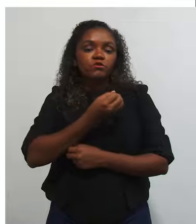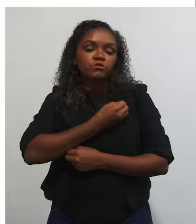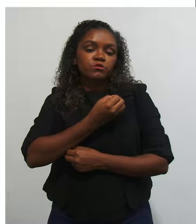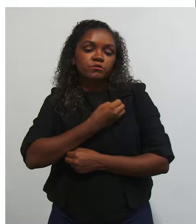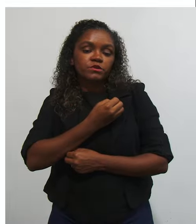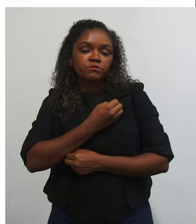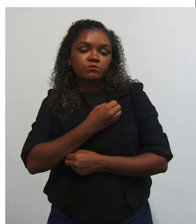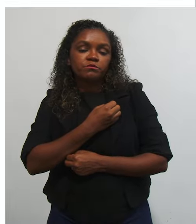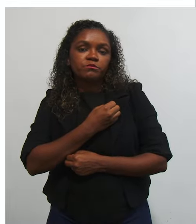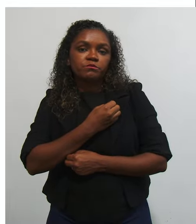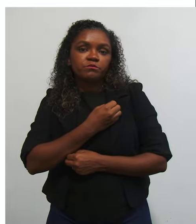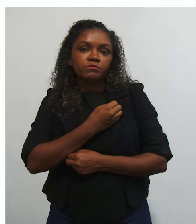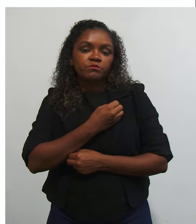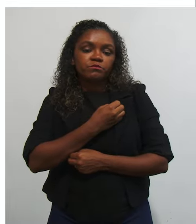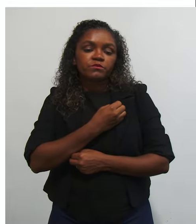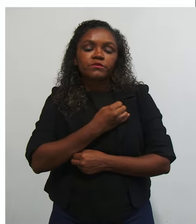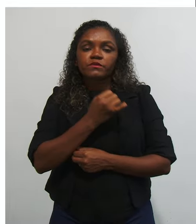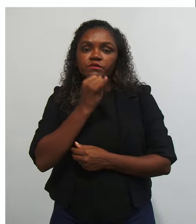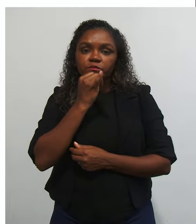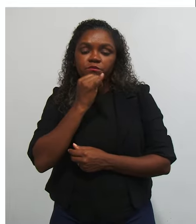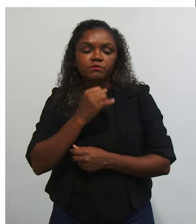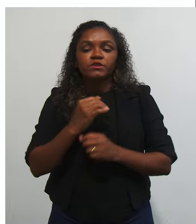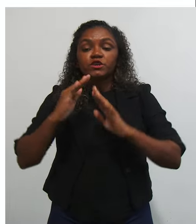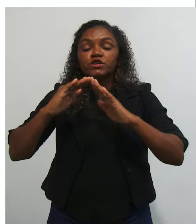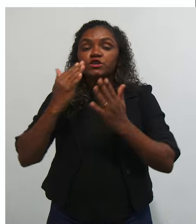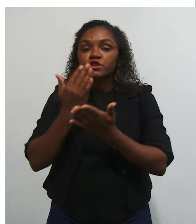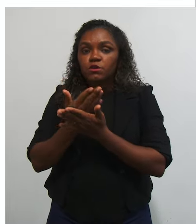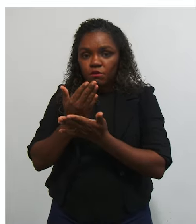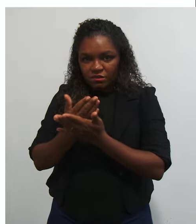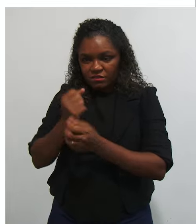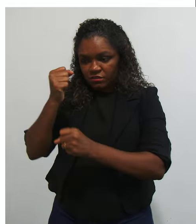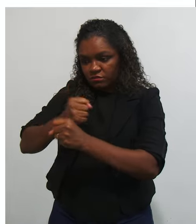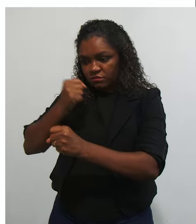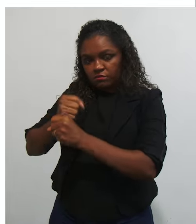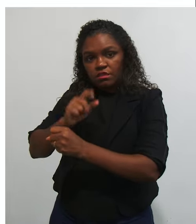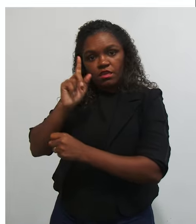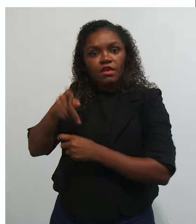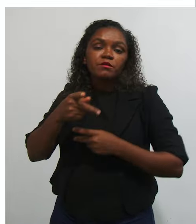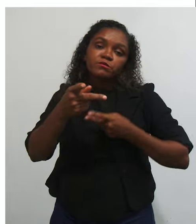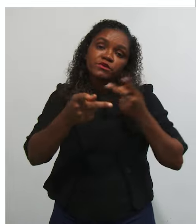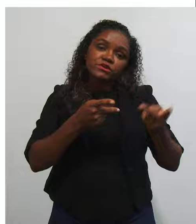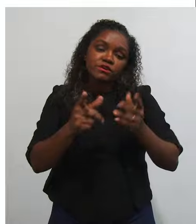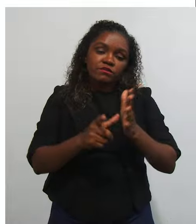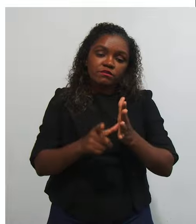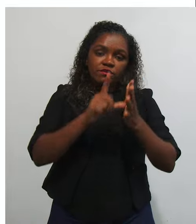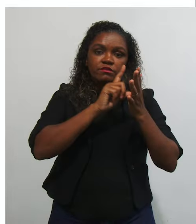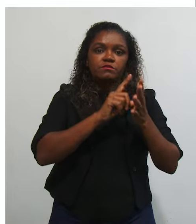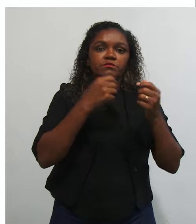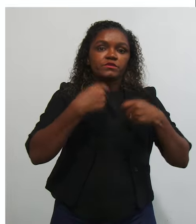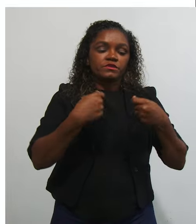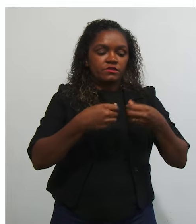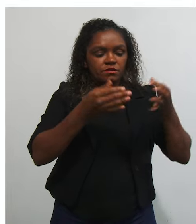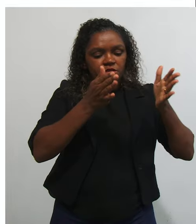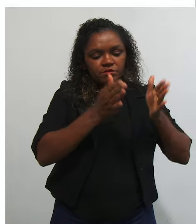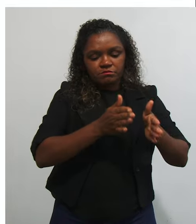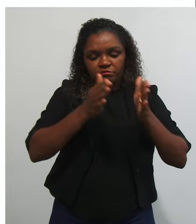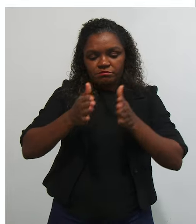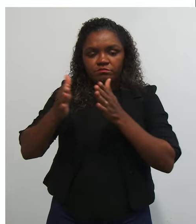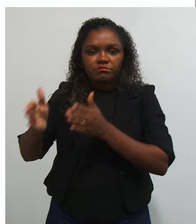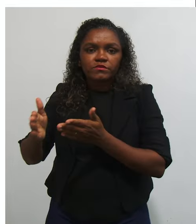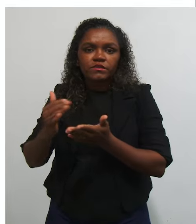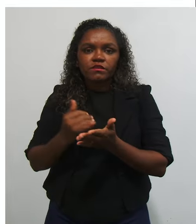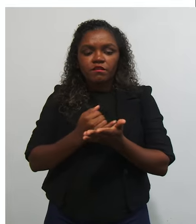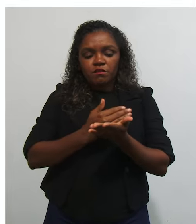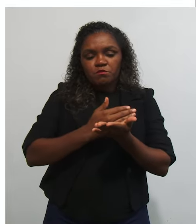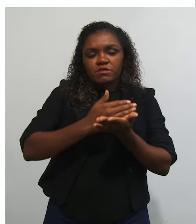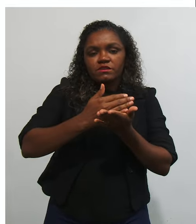que são projetos? Exemplo, construção de escola. É um projeto, tá? Tem início, meio e fim. Tá? O projeto ele tem